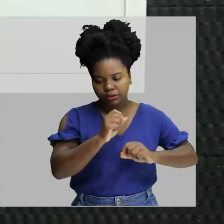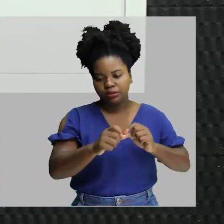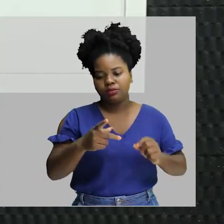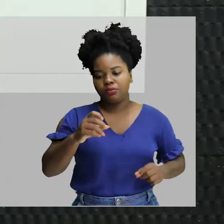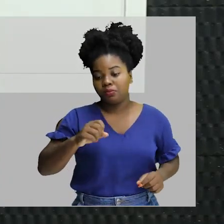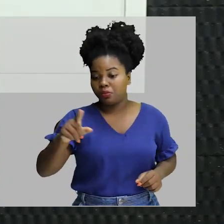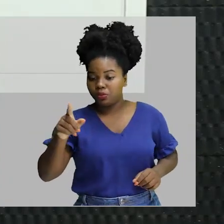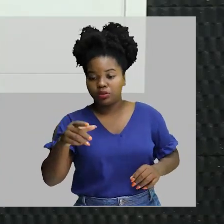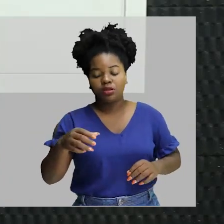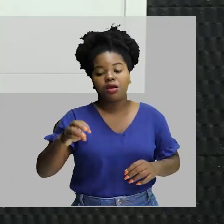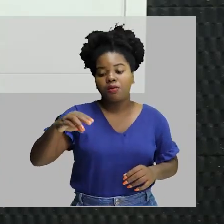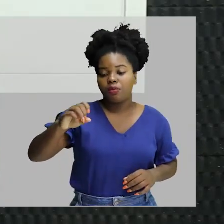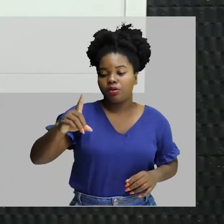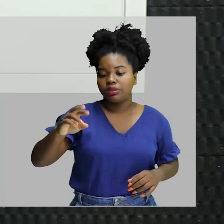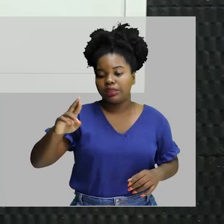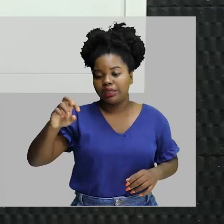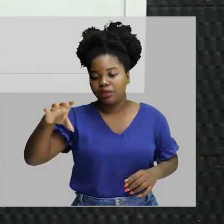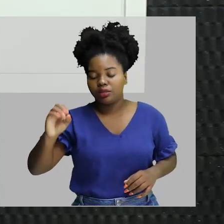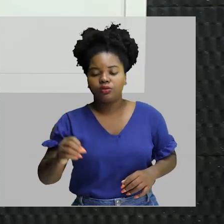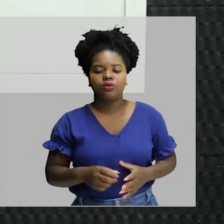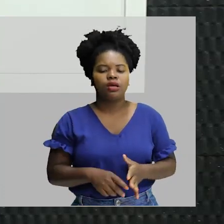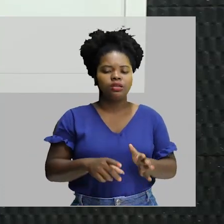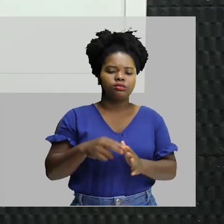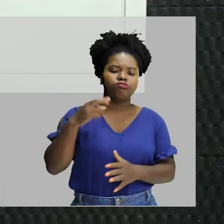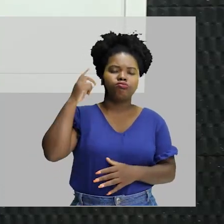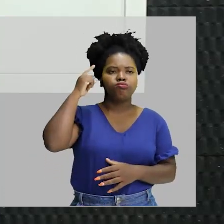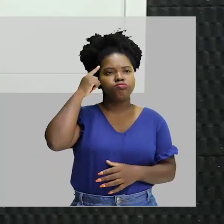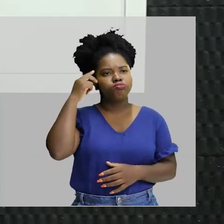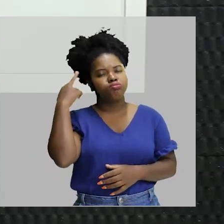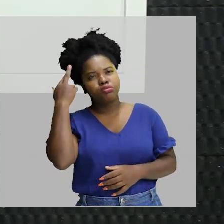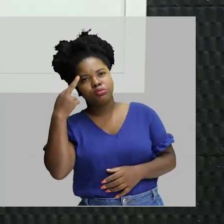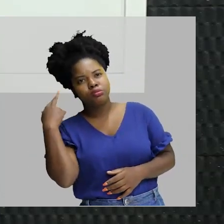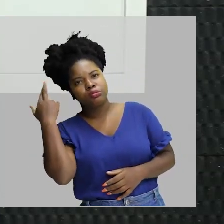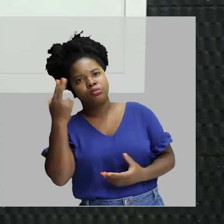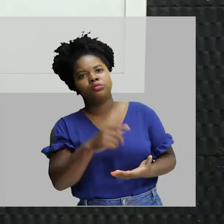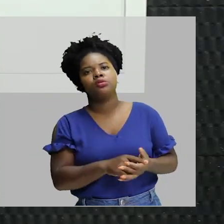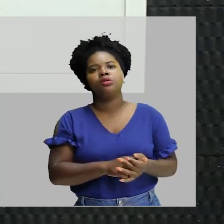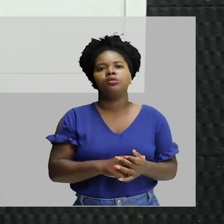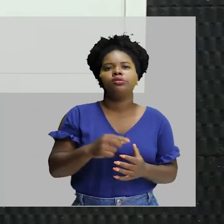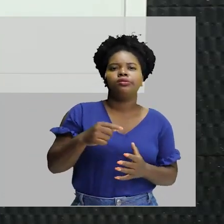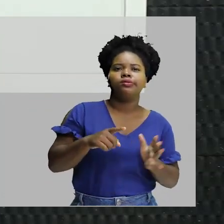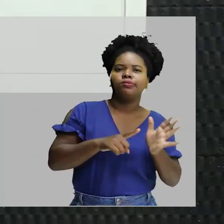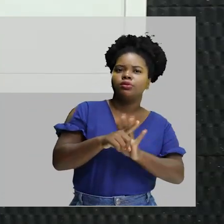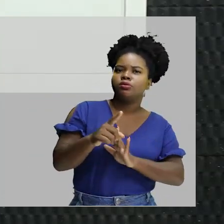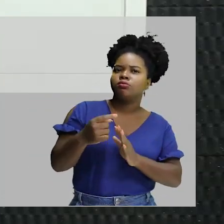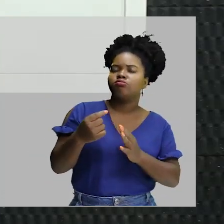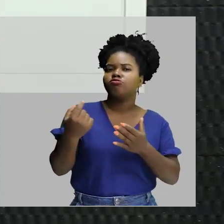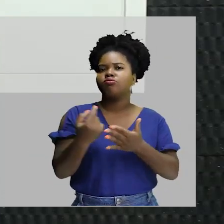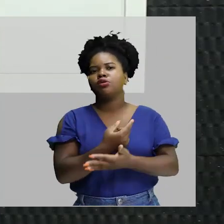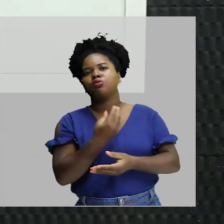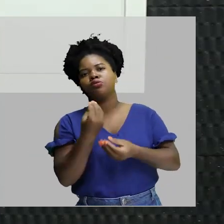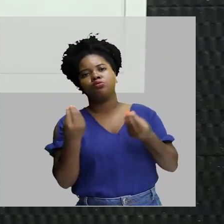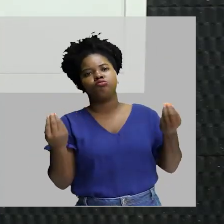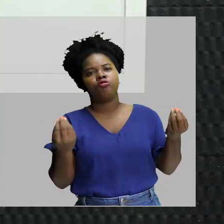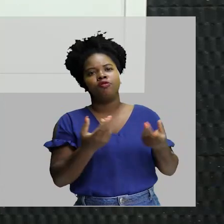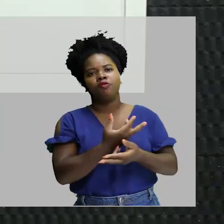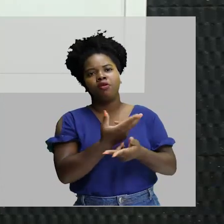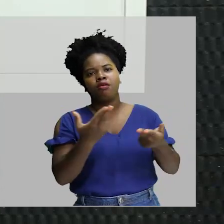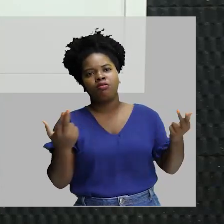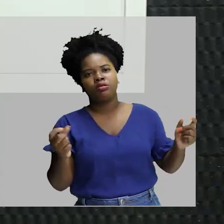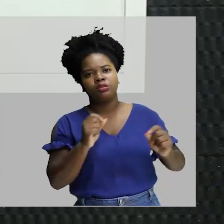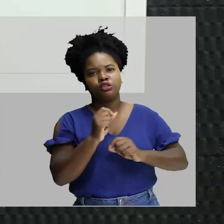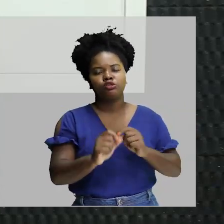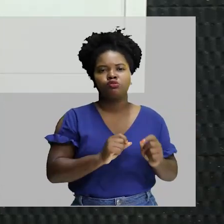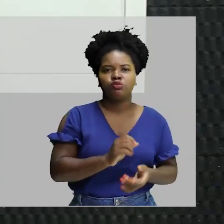pós-modernas, né, elas questionam muito esta relação da natureza como elemento determinista. Não posso deixar de falar. Tá?